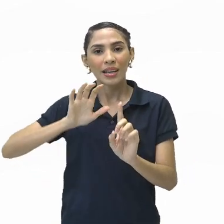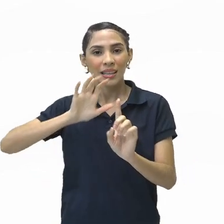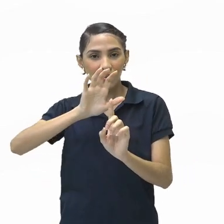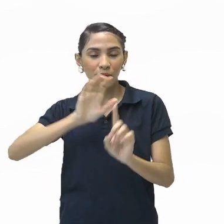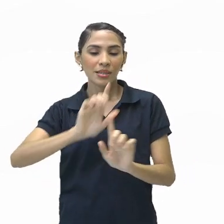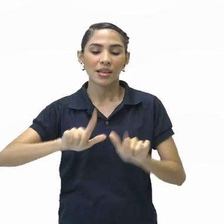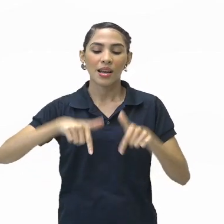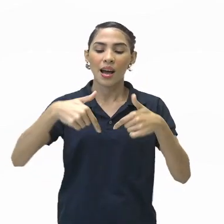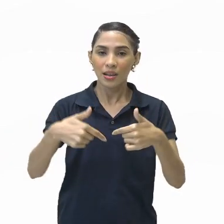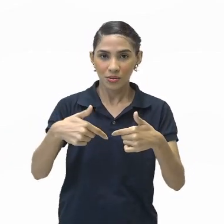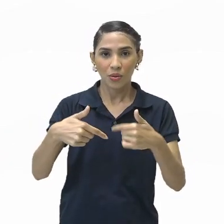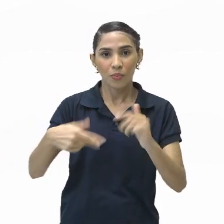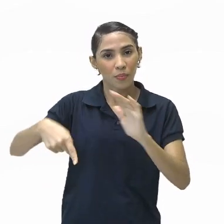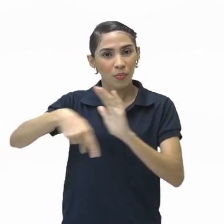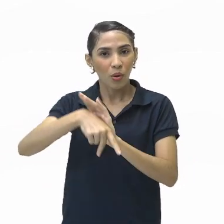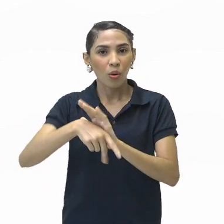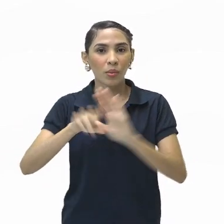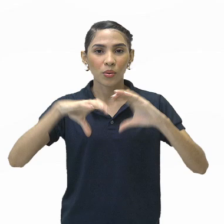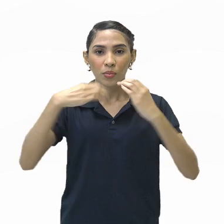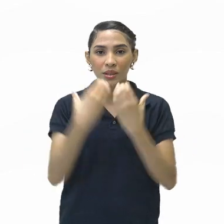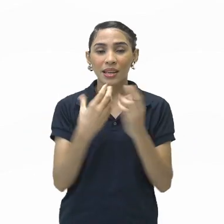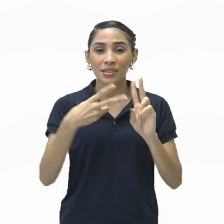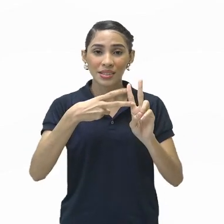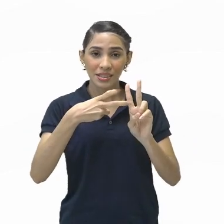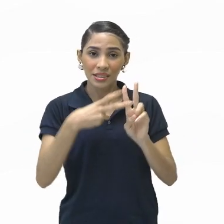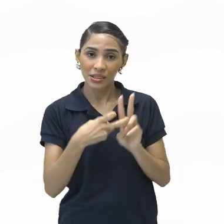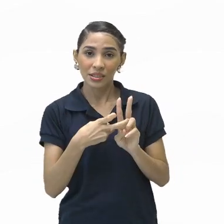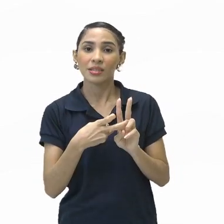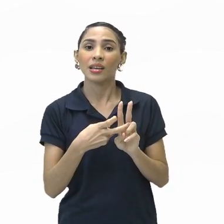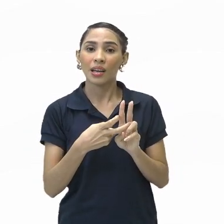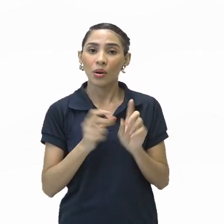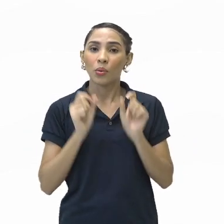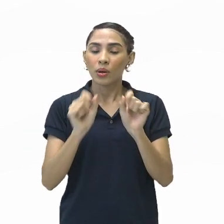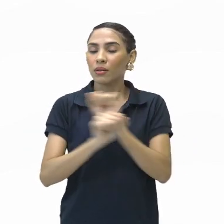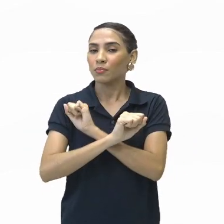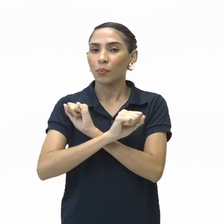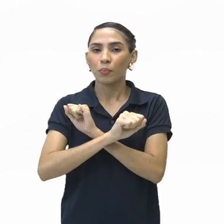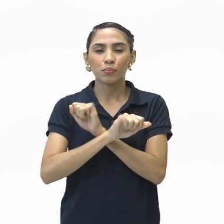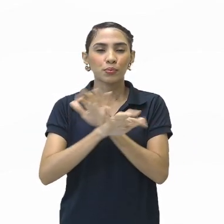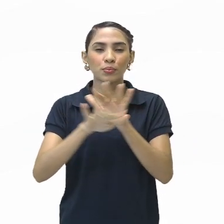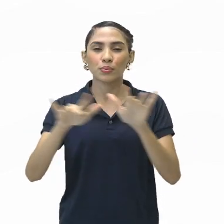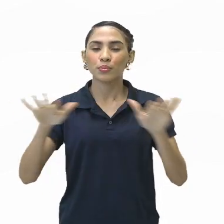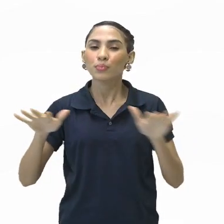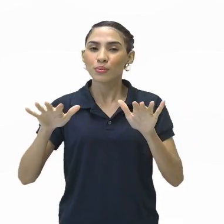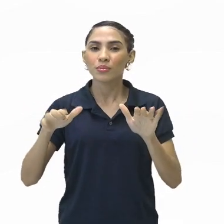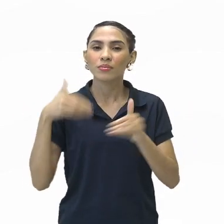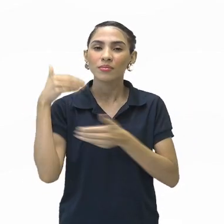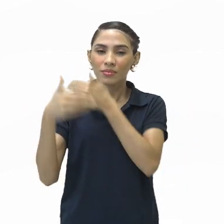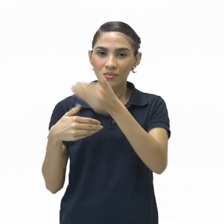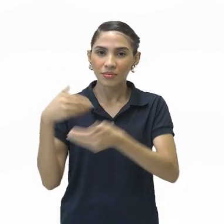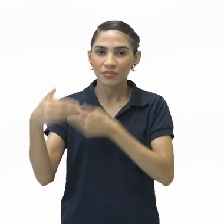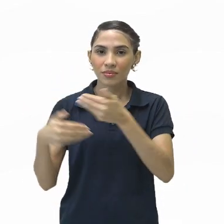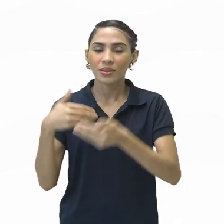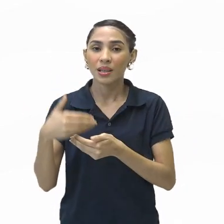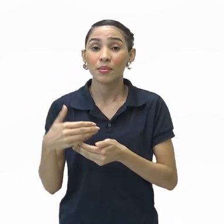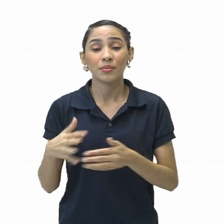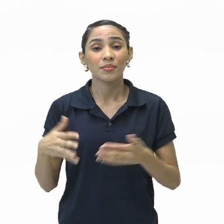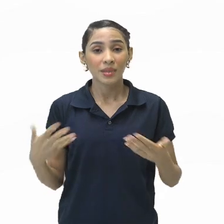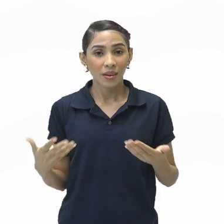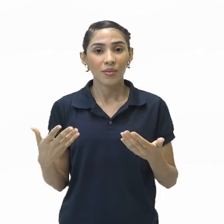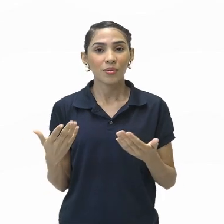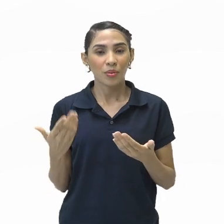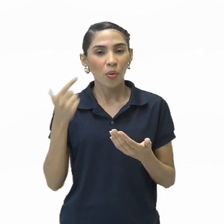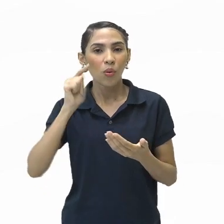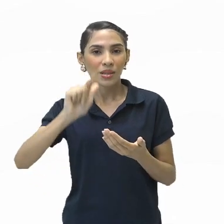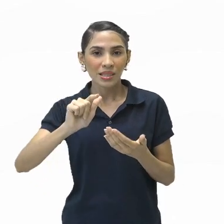de ações feitas por comunidades indígenas, coisas que se expandiram ao longo do tempo e que estão aí para a